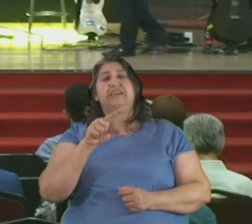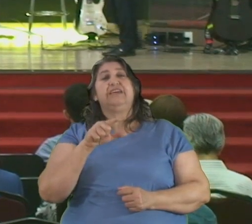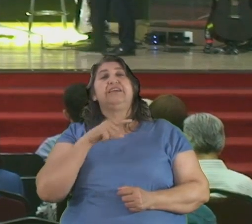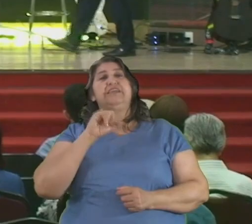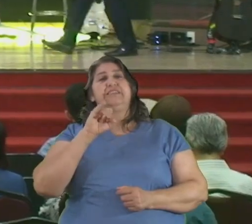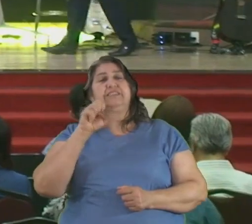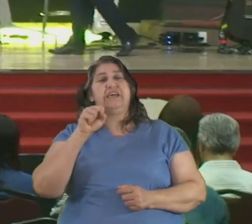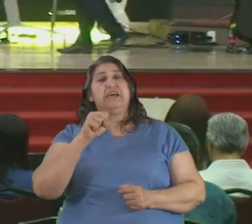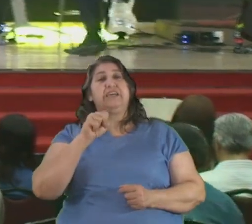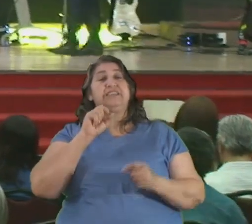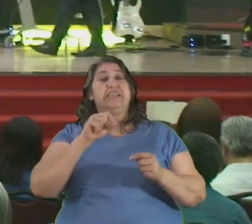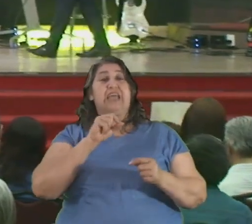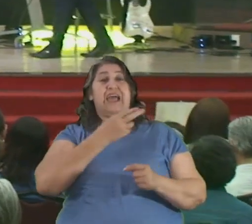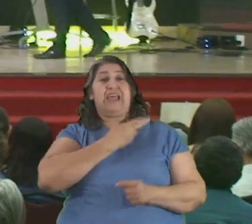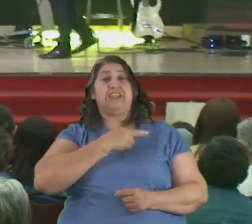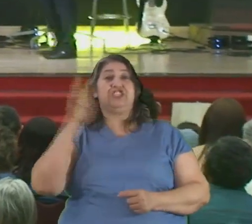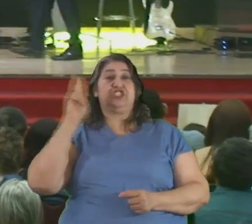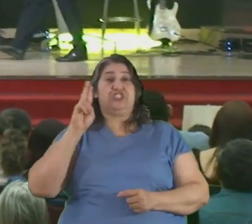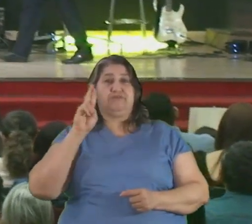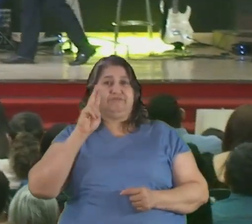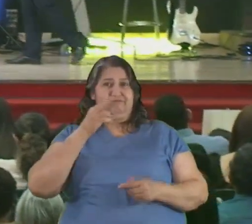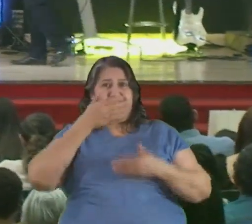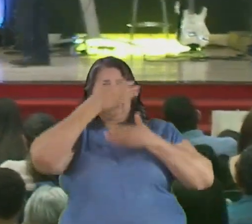faça desaparecer.